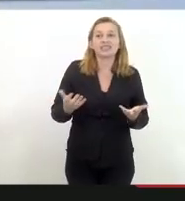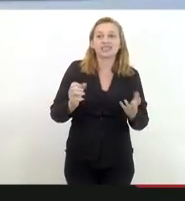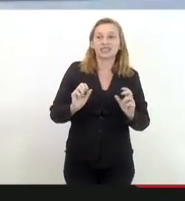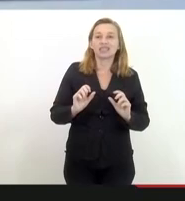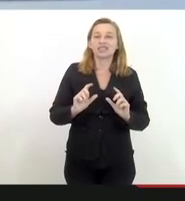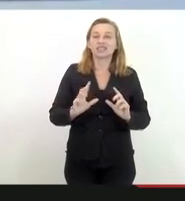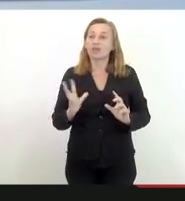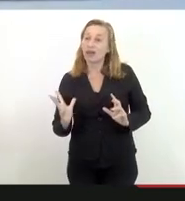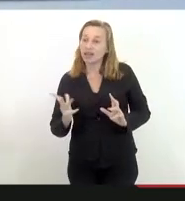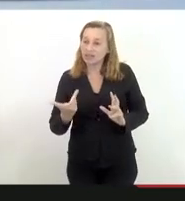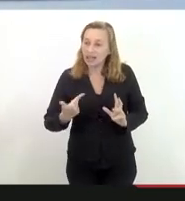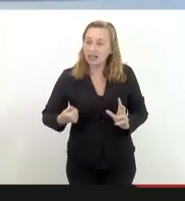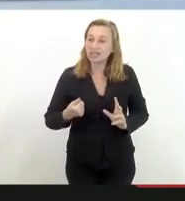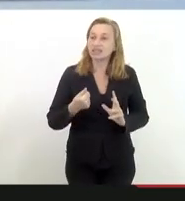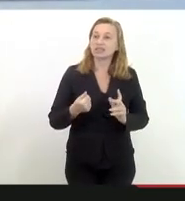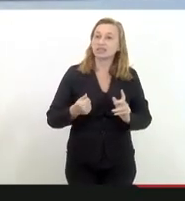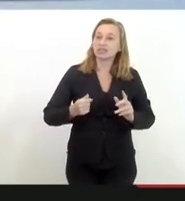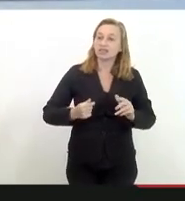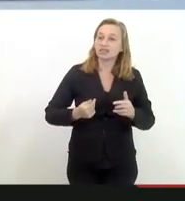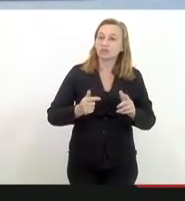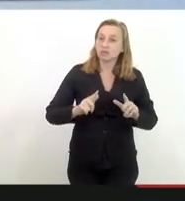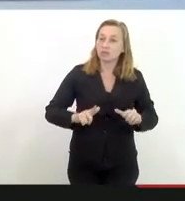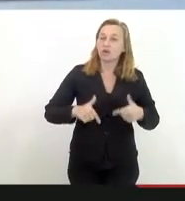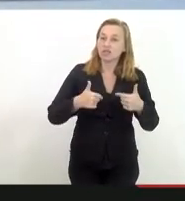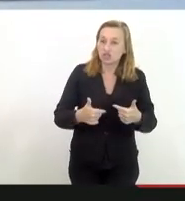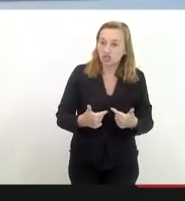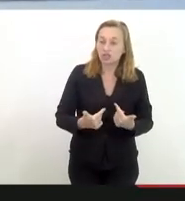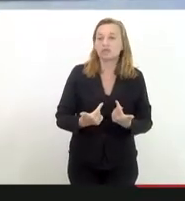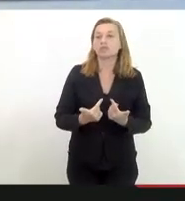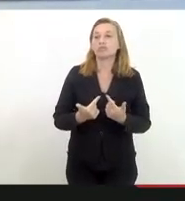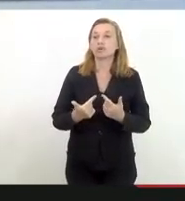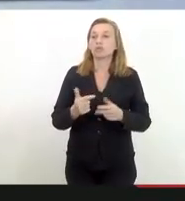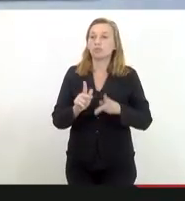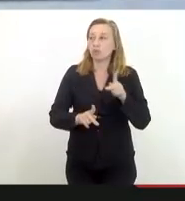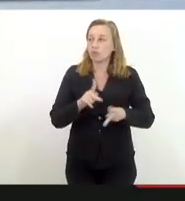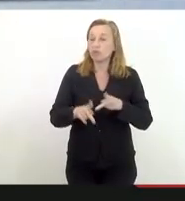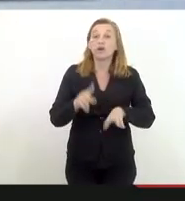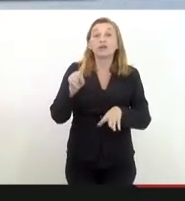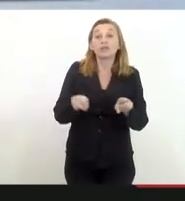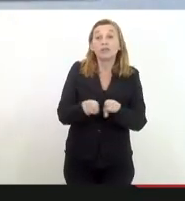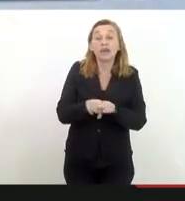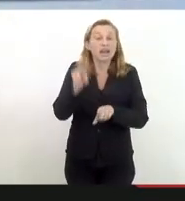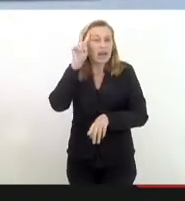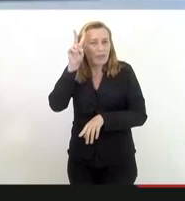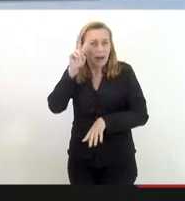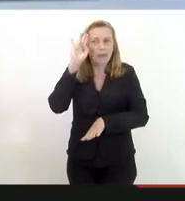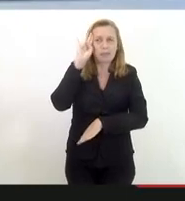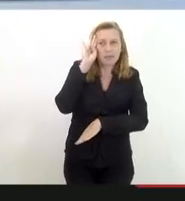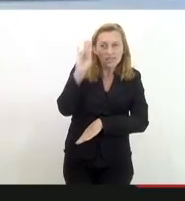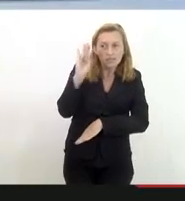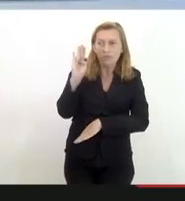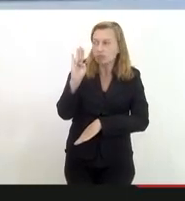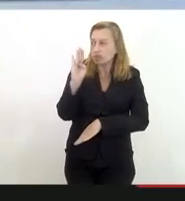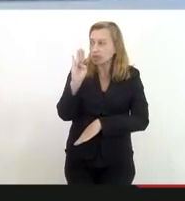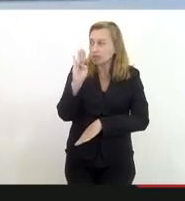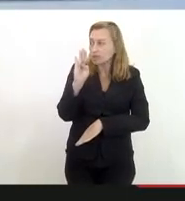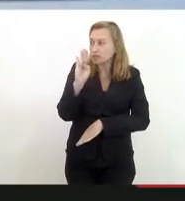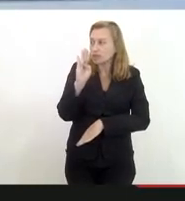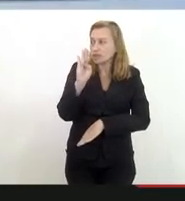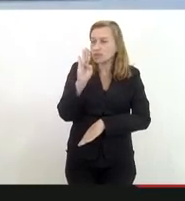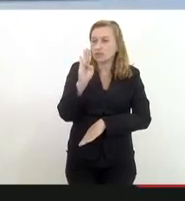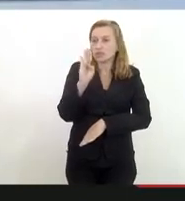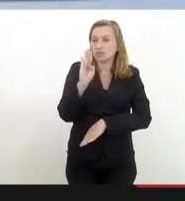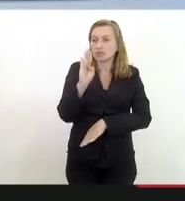e eficaz para a população. E lembrar, principalmente, que a tuberculose